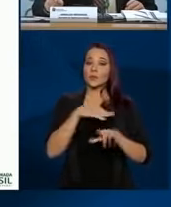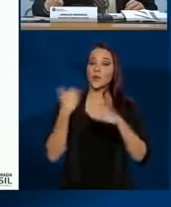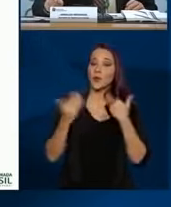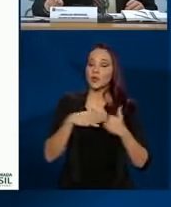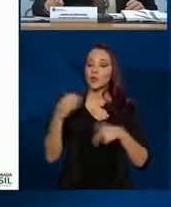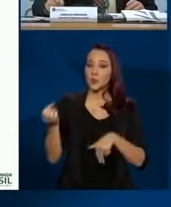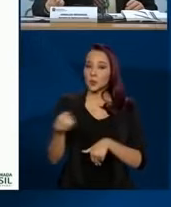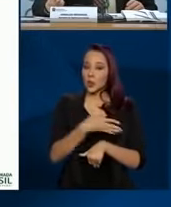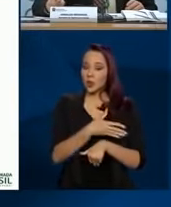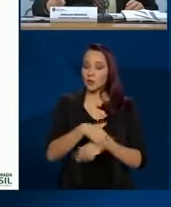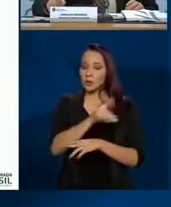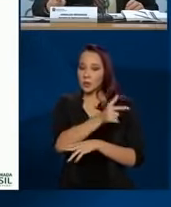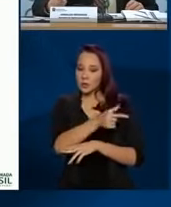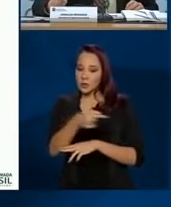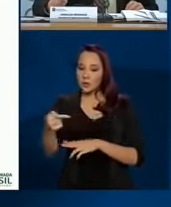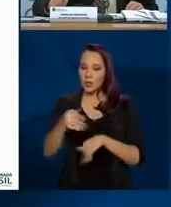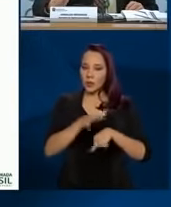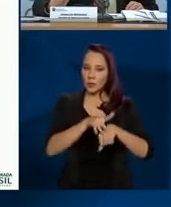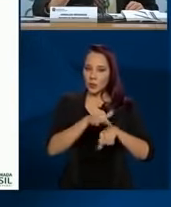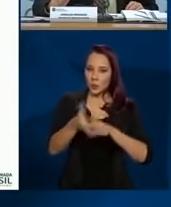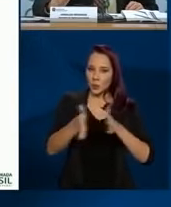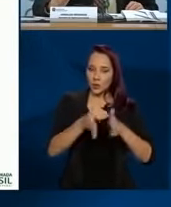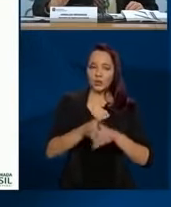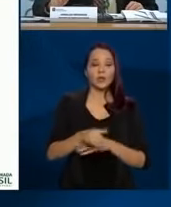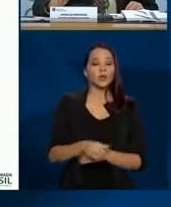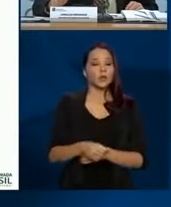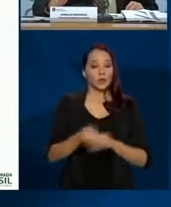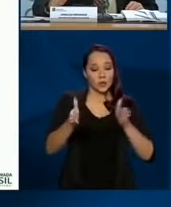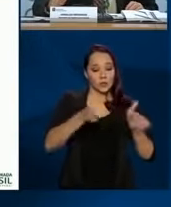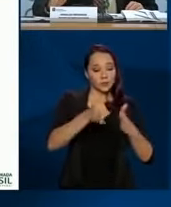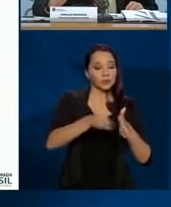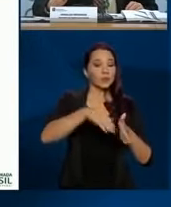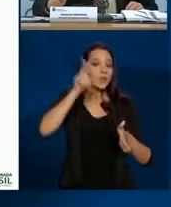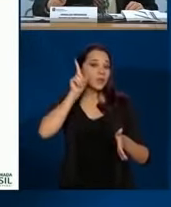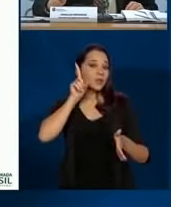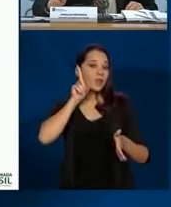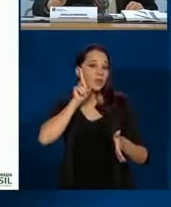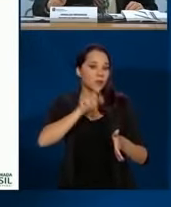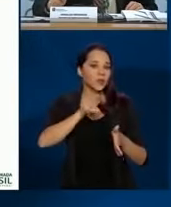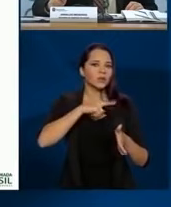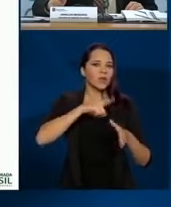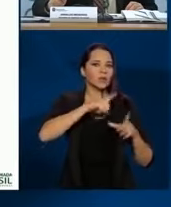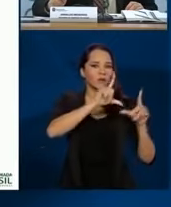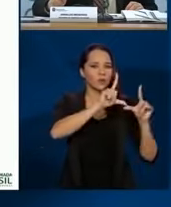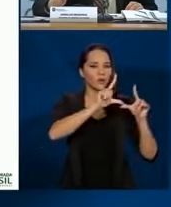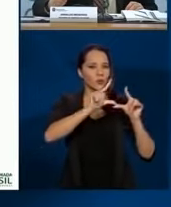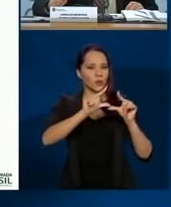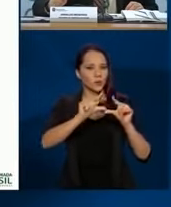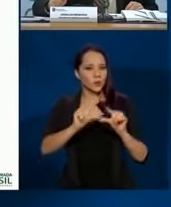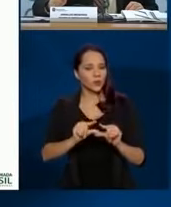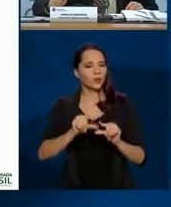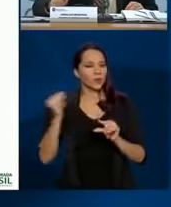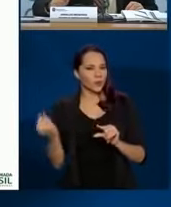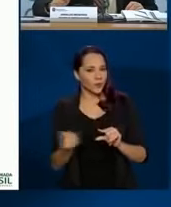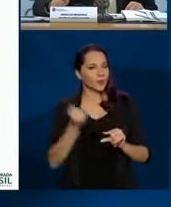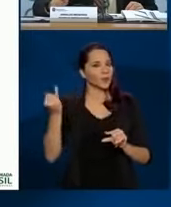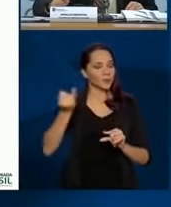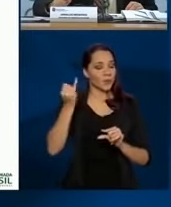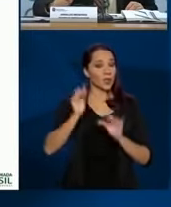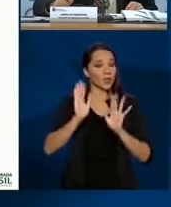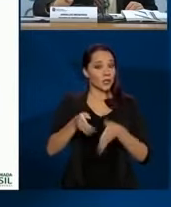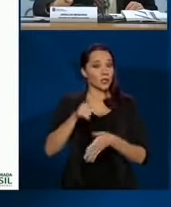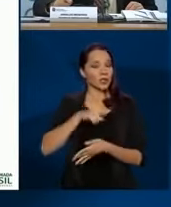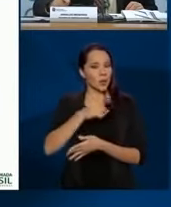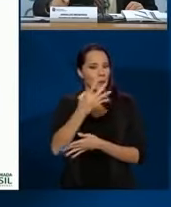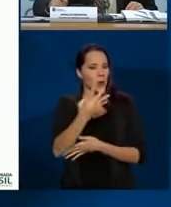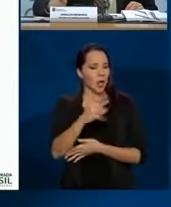semana epidemiológica. Os Estados Unidos teve uma queda bastante significativa, e já fazem 4 ou